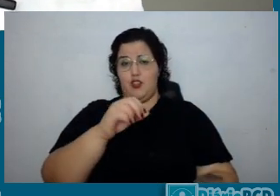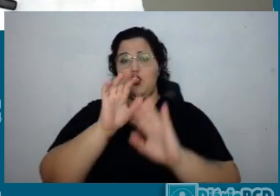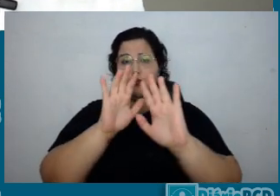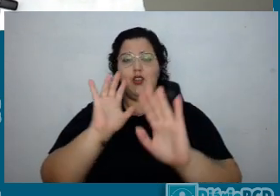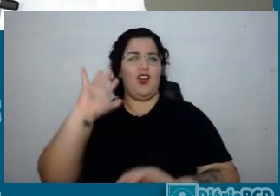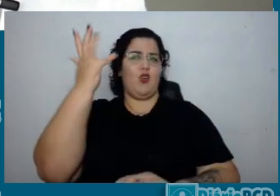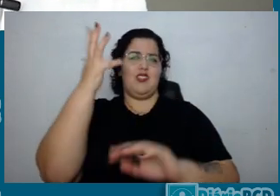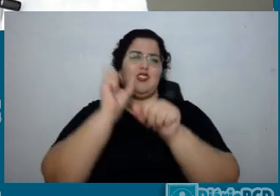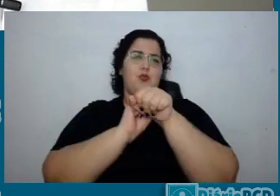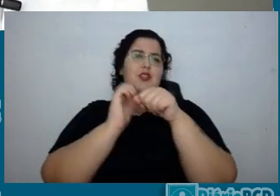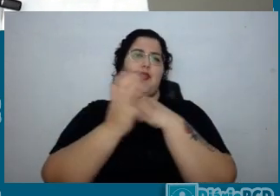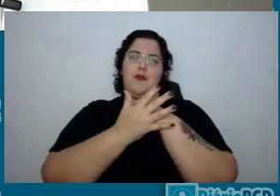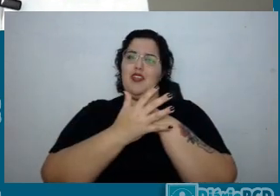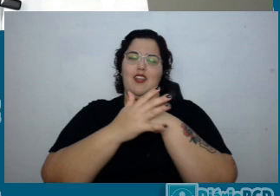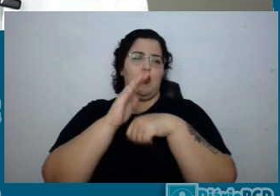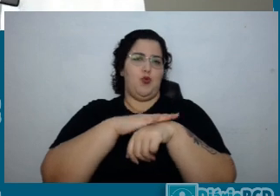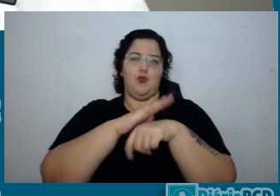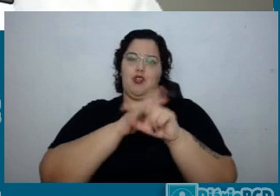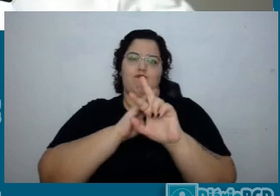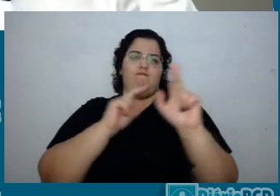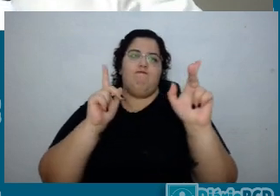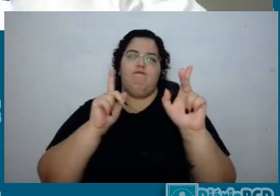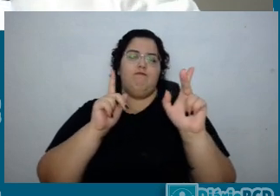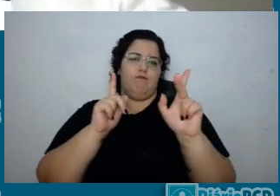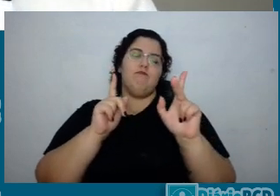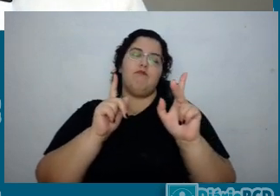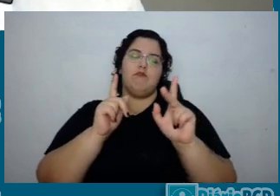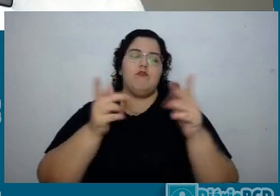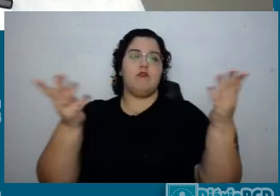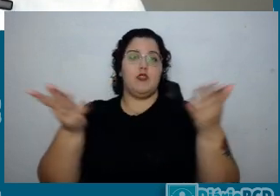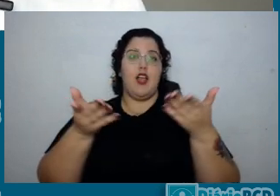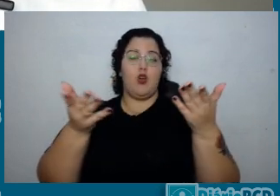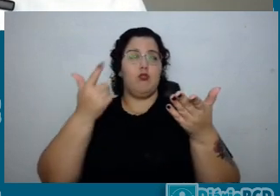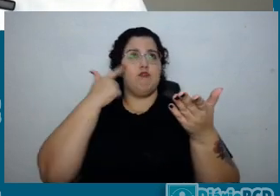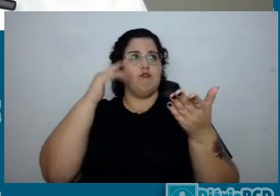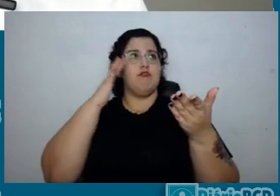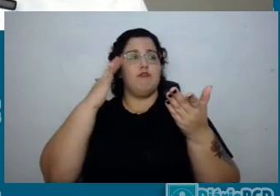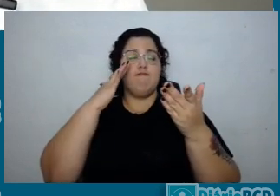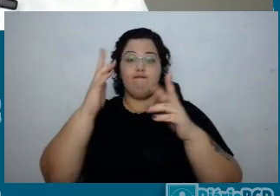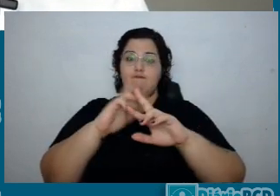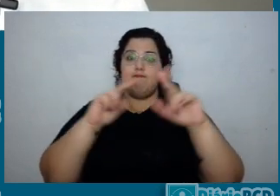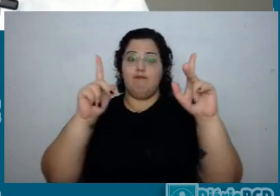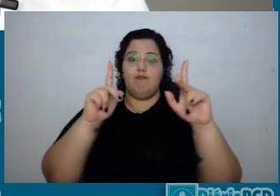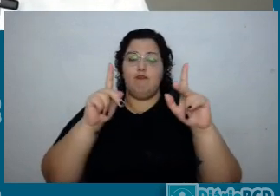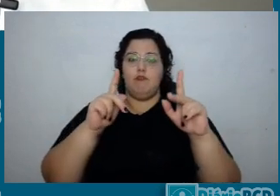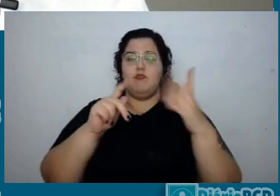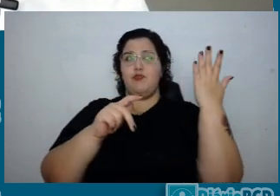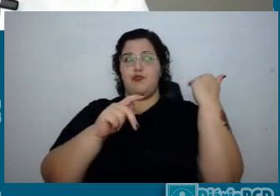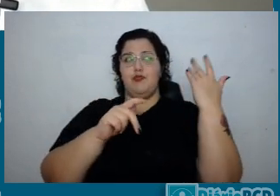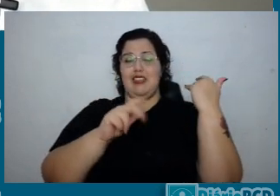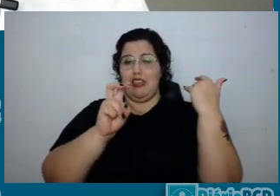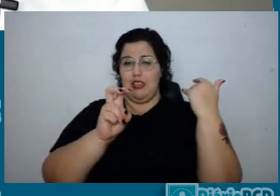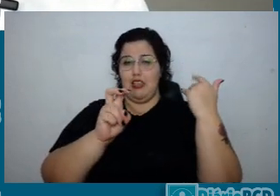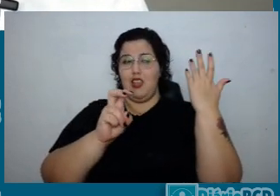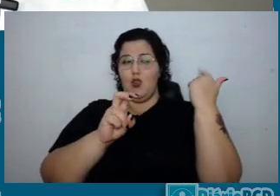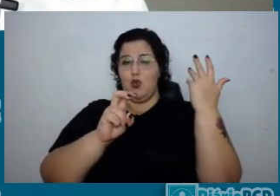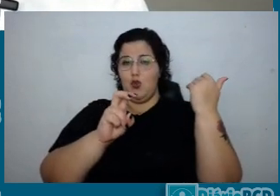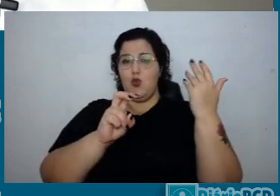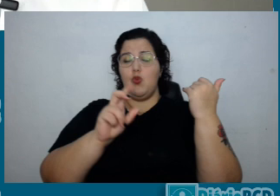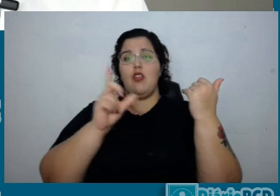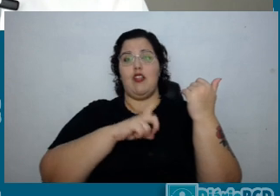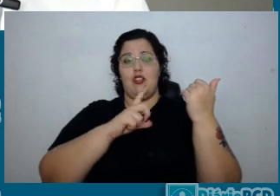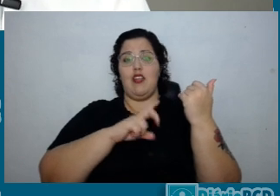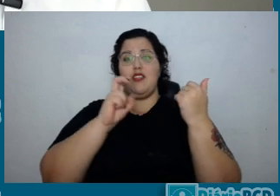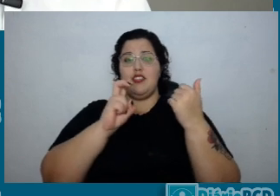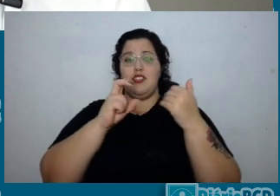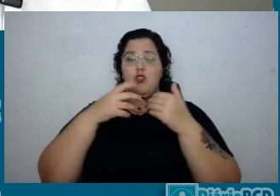pandemia, teve um outro contexto social, né? É incrível a gente pensar que da 5ª Conferência Nacional, todas